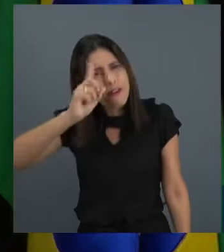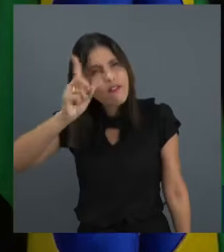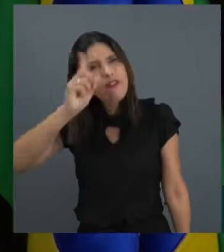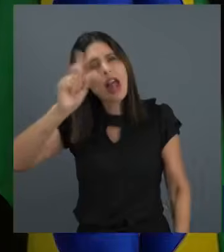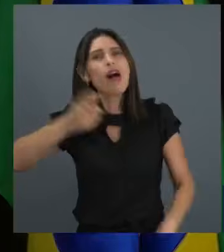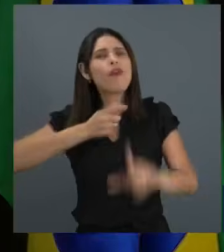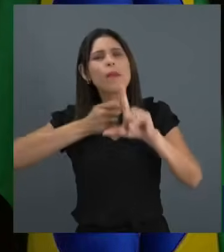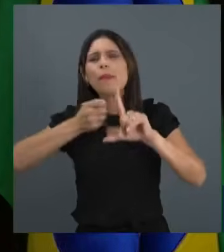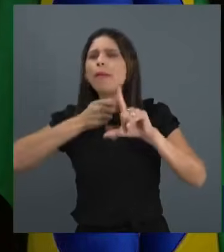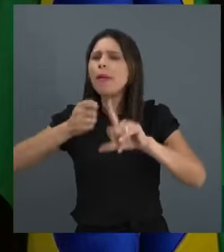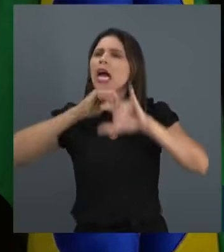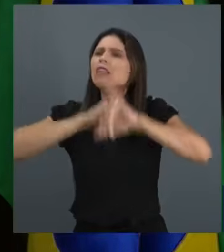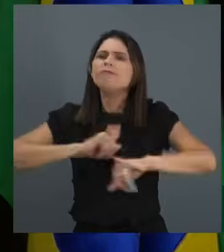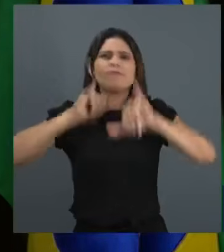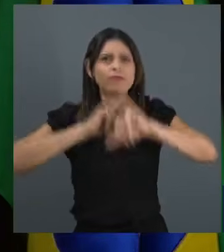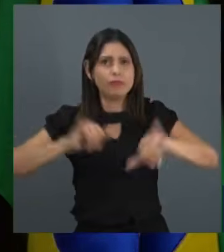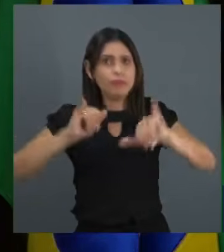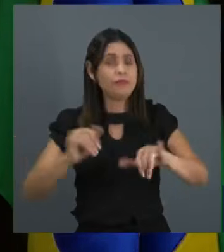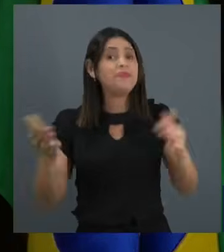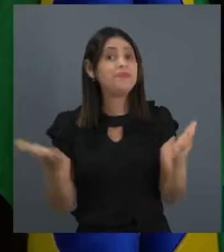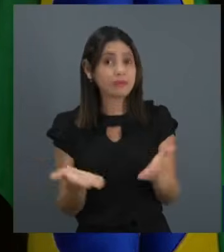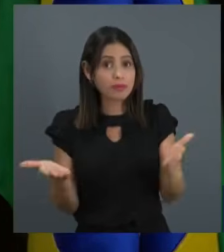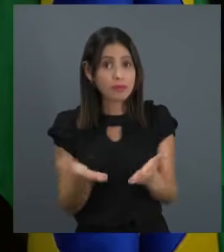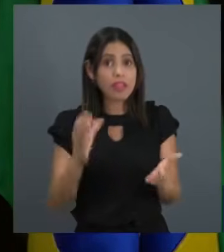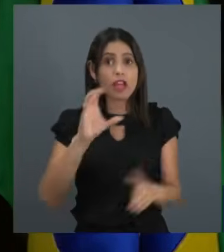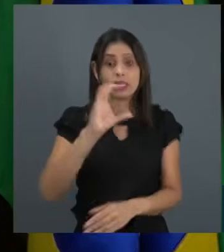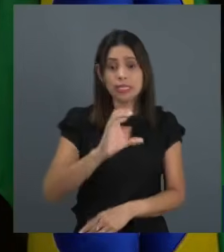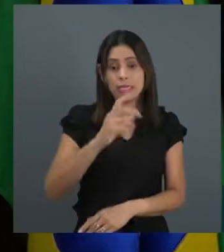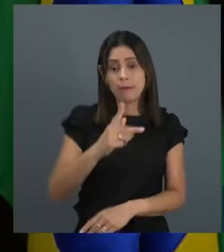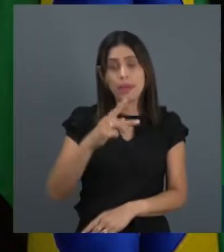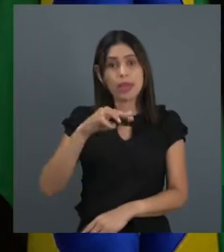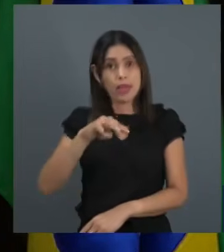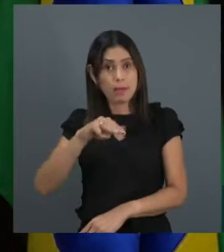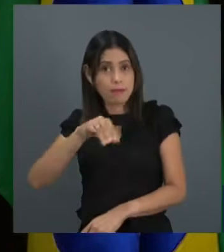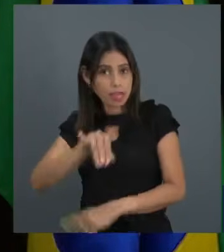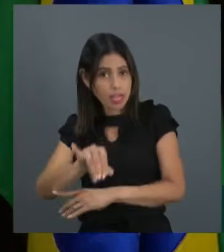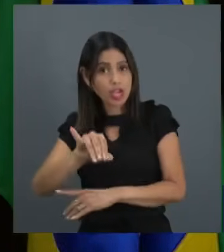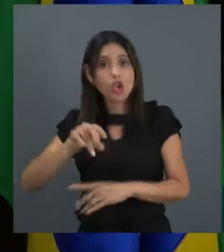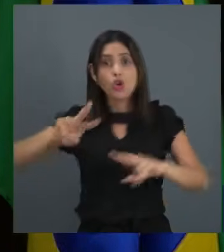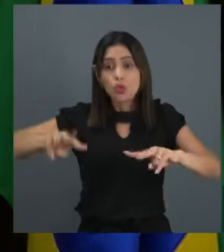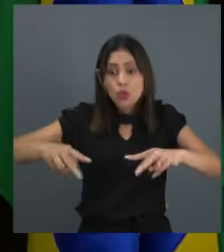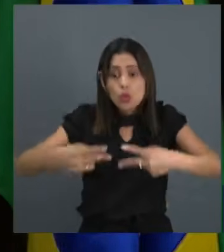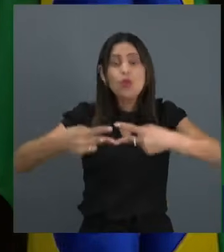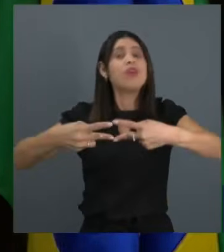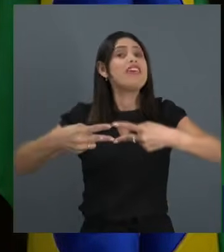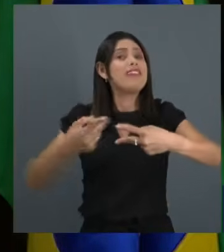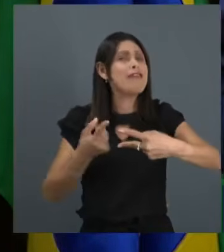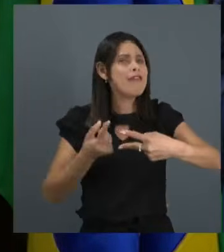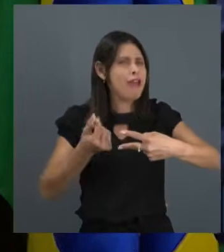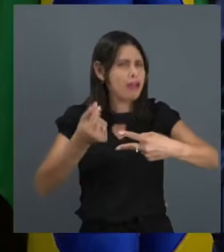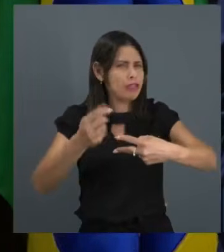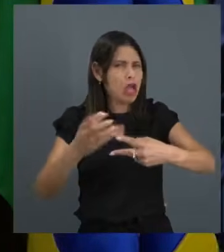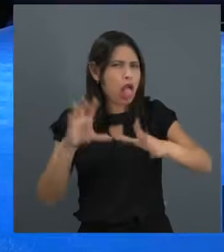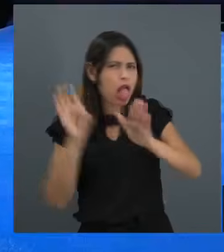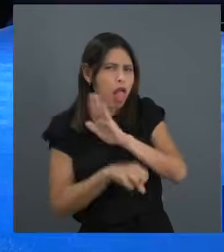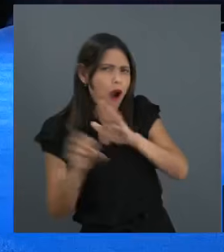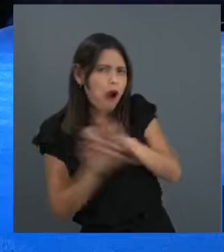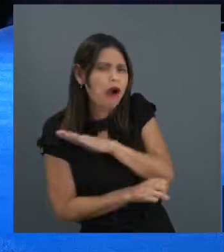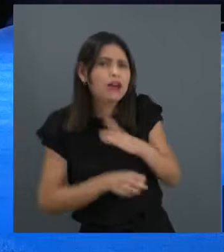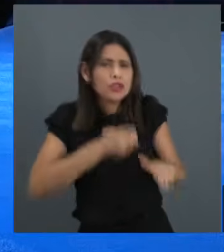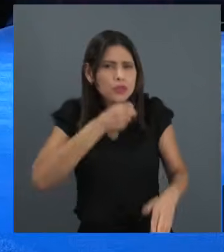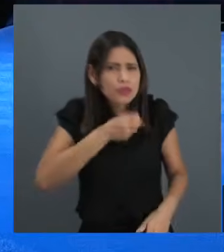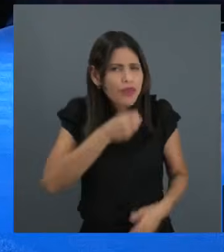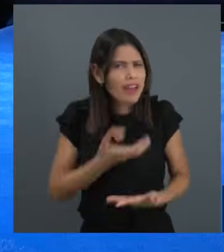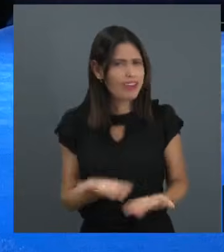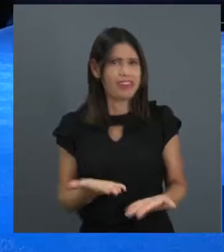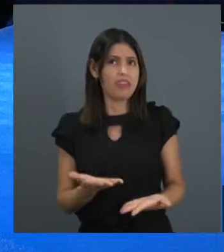desse assunto. Agora, com a CPMI do INSS, do roubo dos velhinhos, estranhamente não se